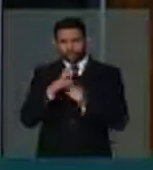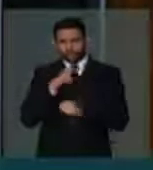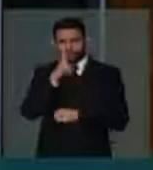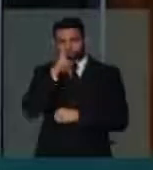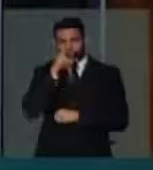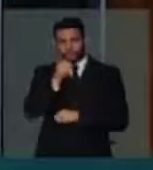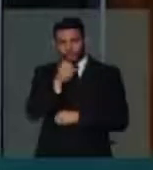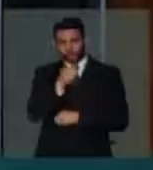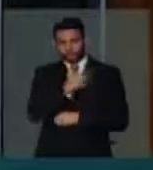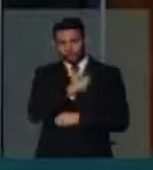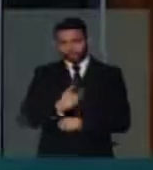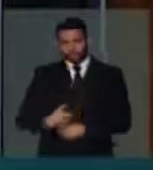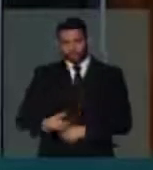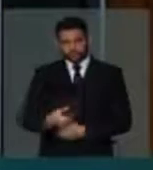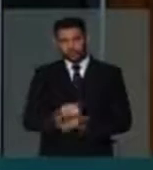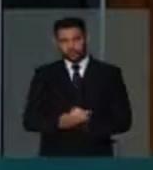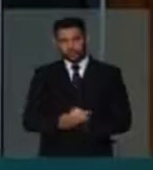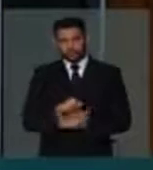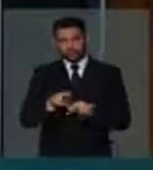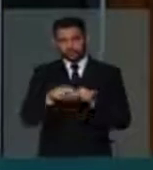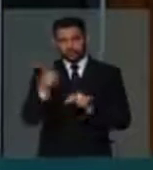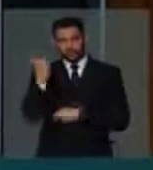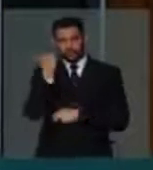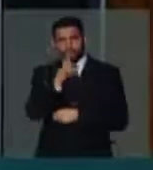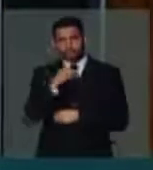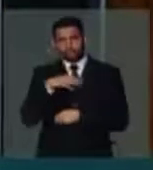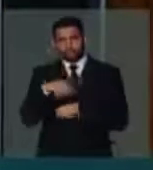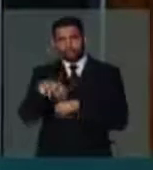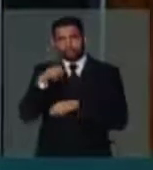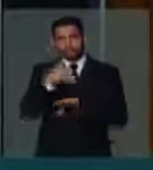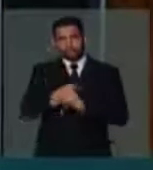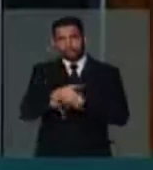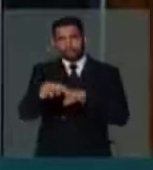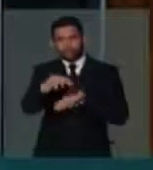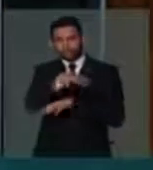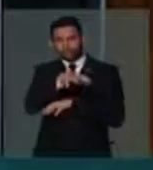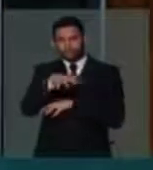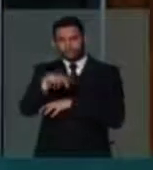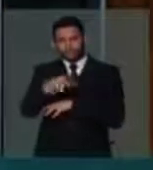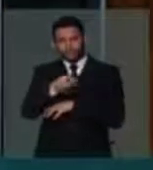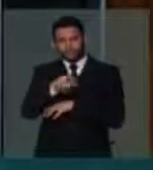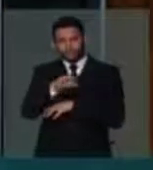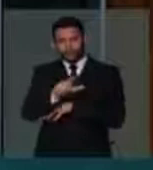do Estado para a ocupação daquela região,